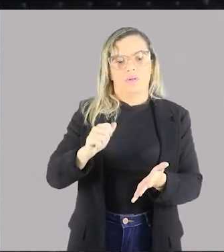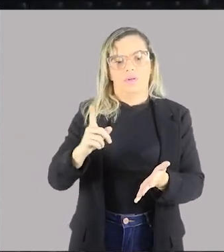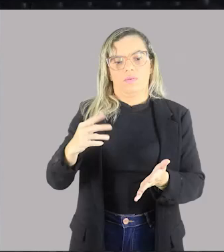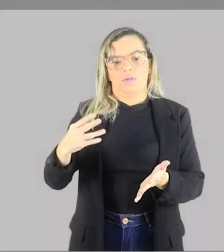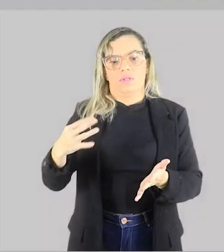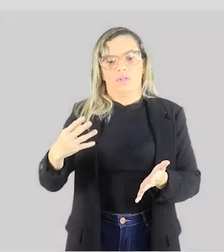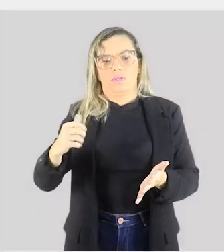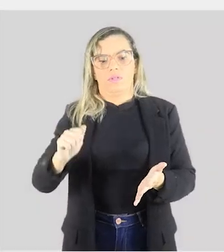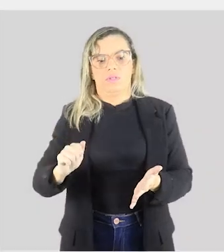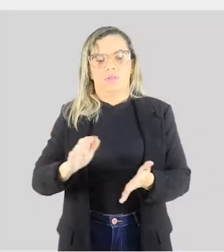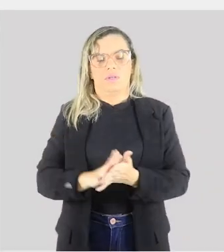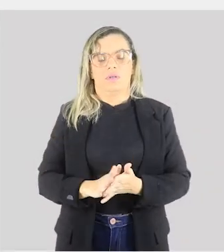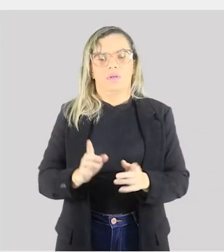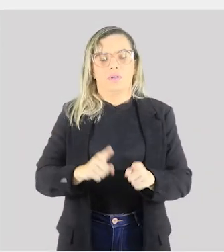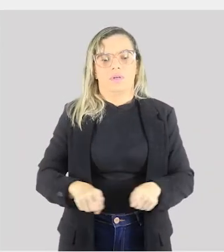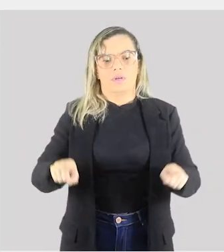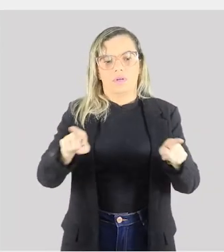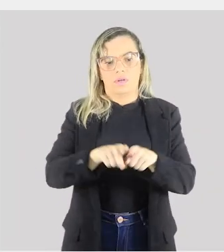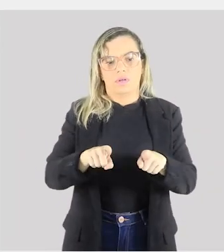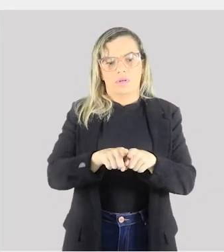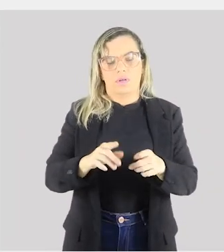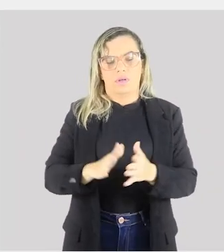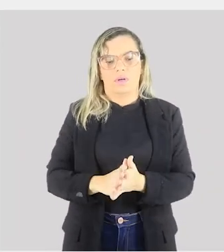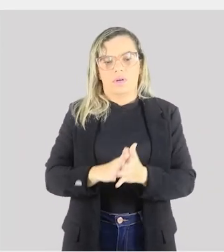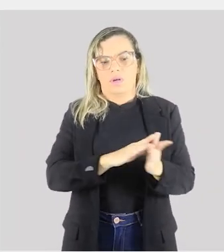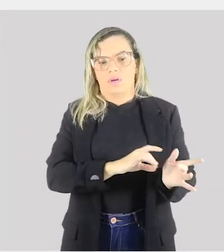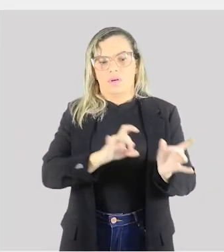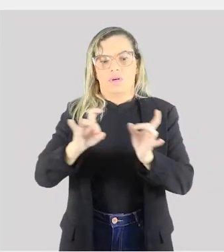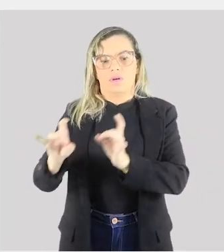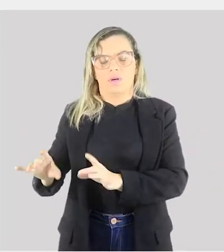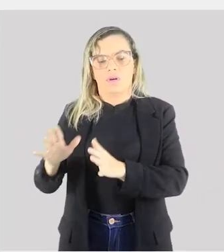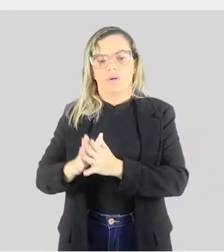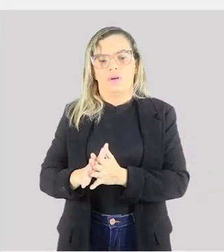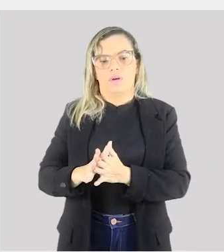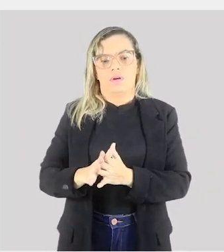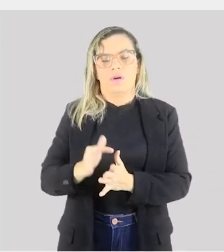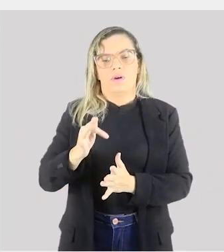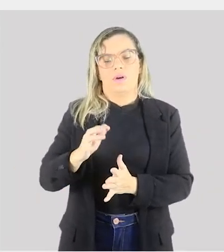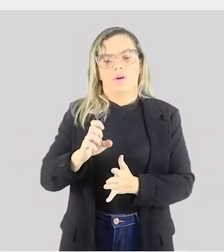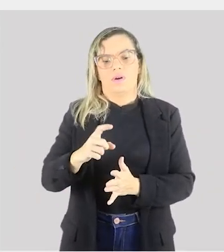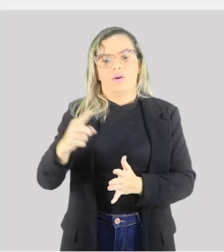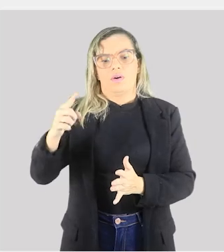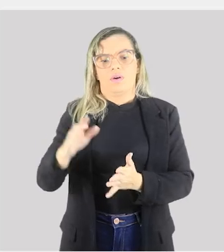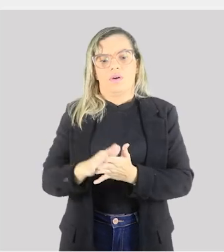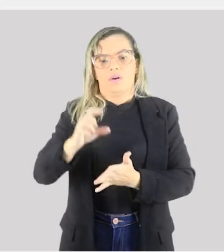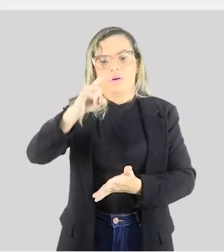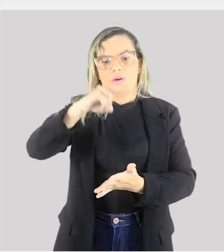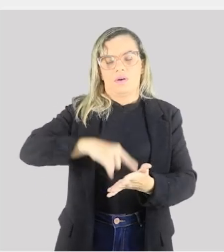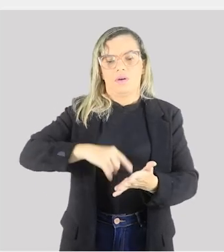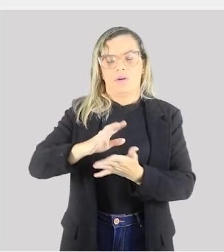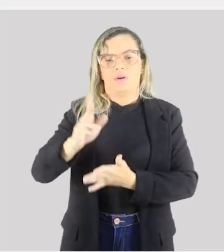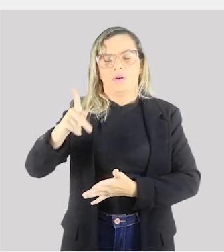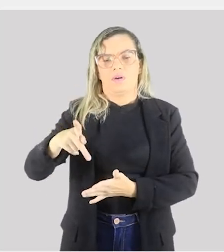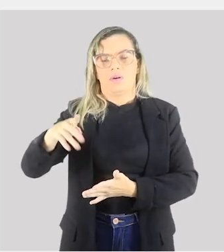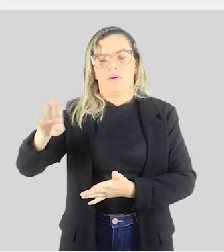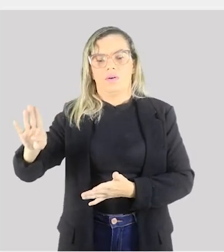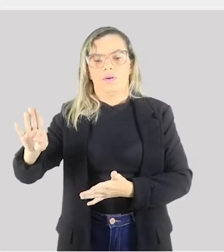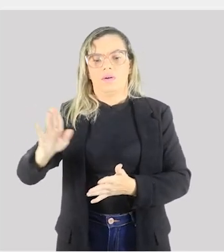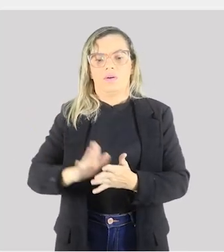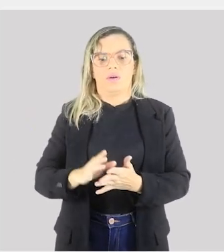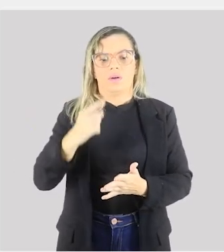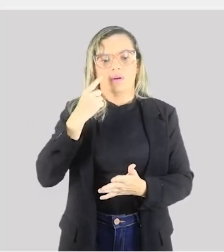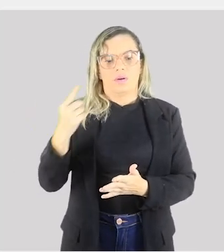advertência. Também recusar fé a documentos públicos. A nossa Constituição prevê que não é possível recusar fé a